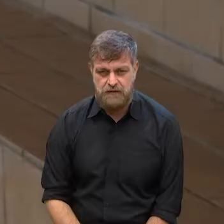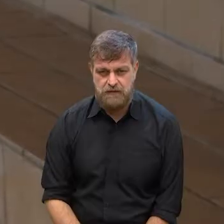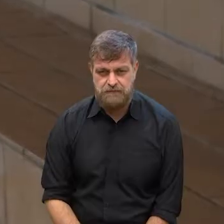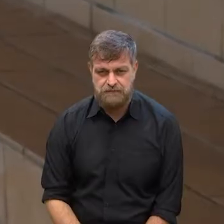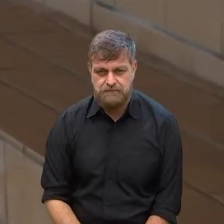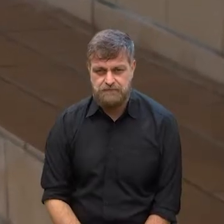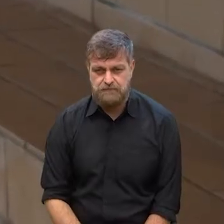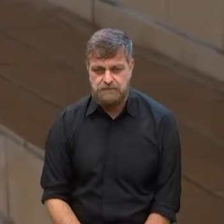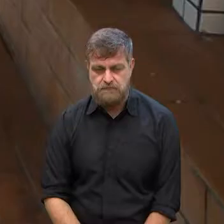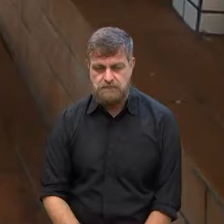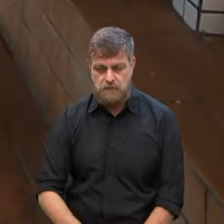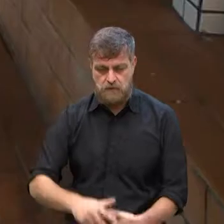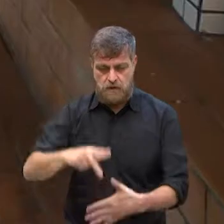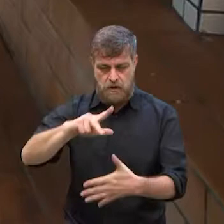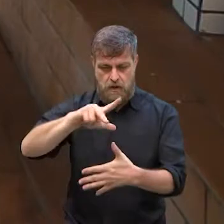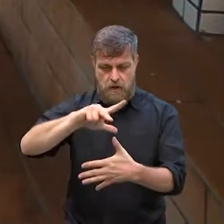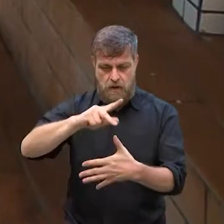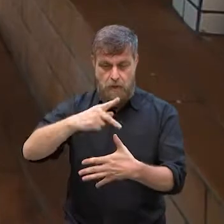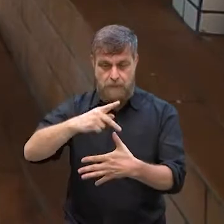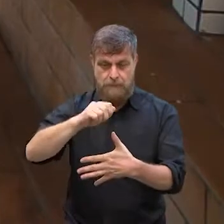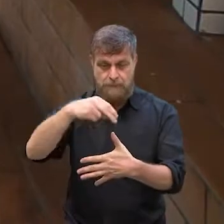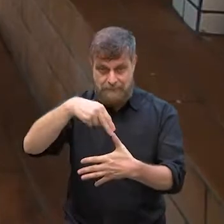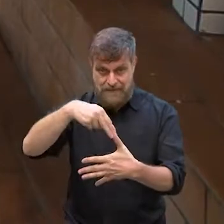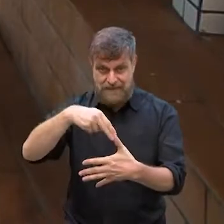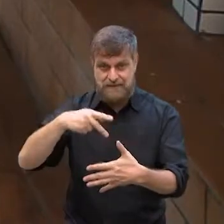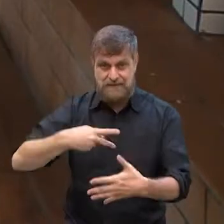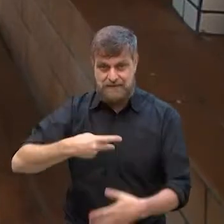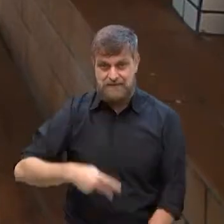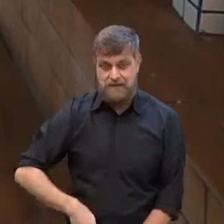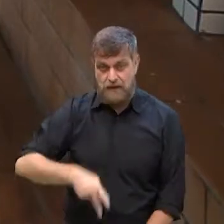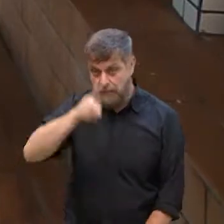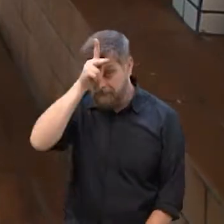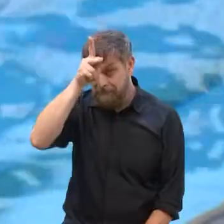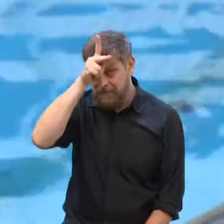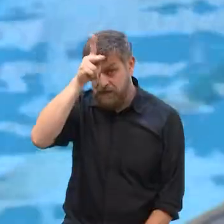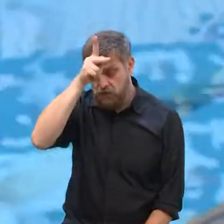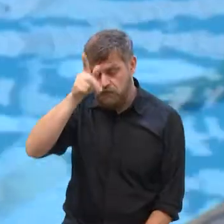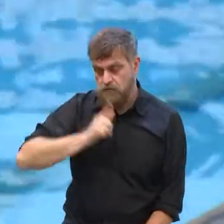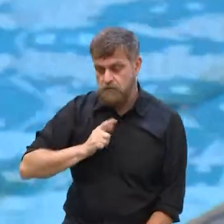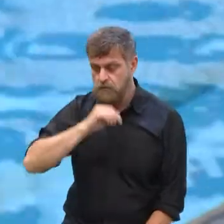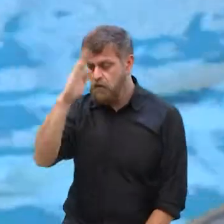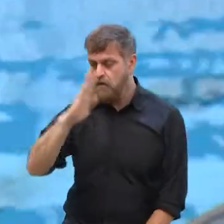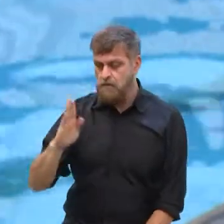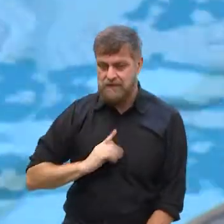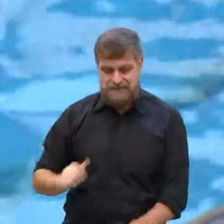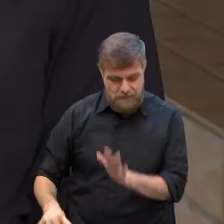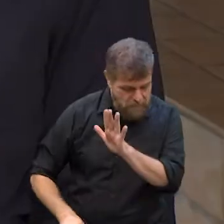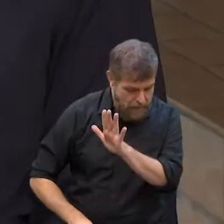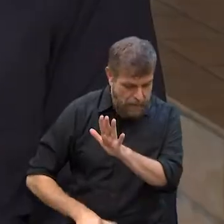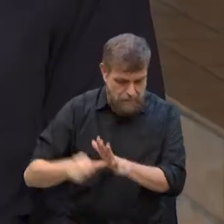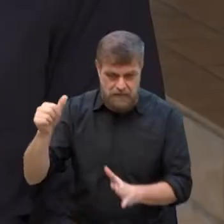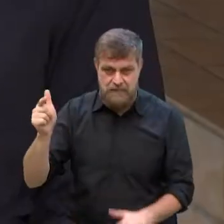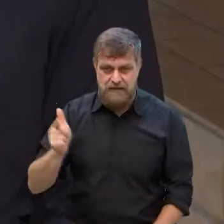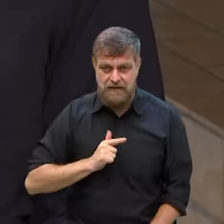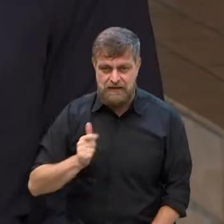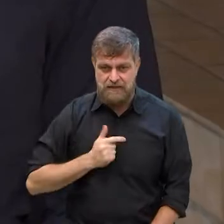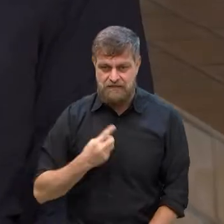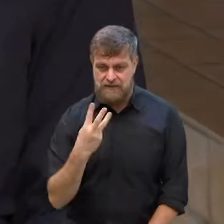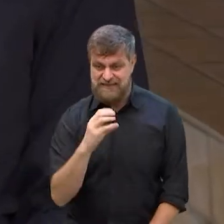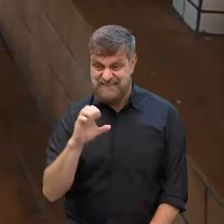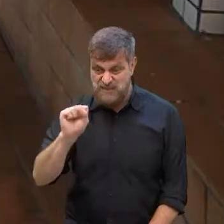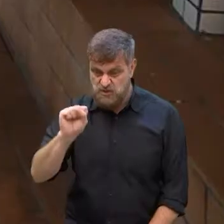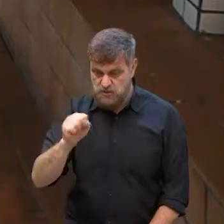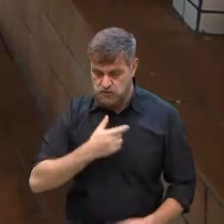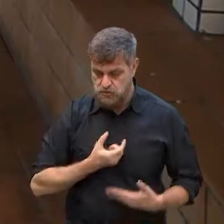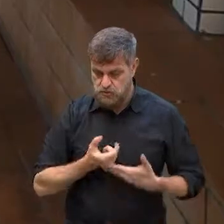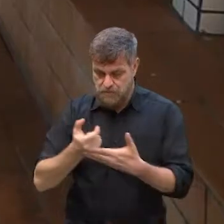No Parapan deste ano, em Lima, o Brasil terminou na primeira colocação, 124 medalhas de ouro, foram 308 no